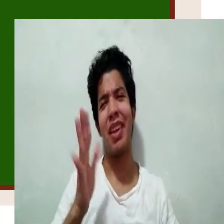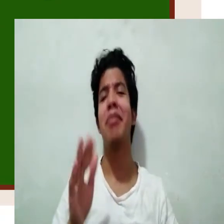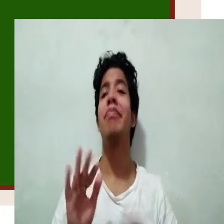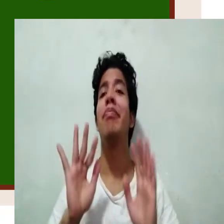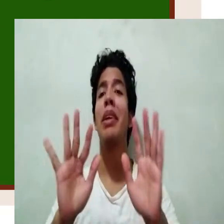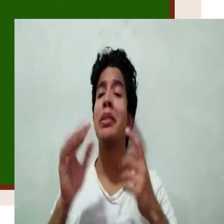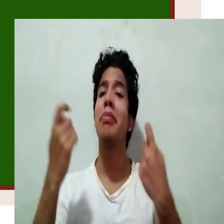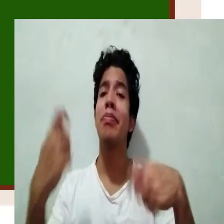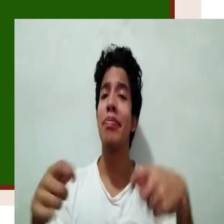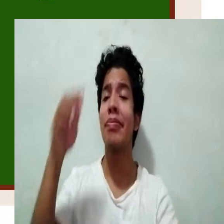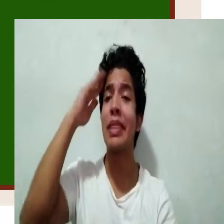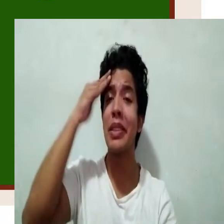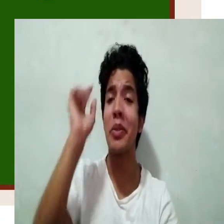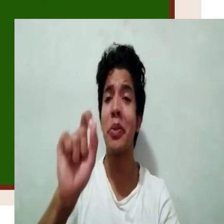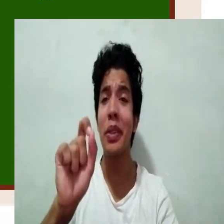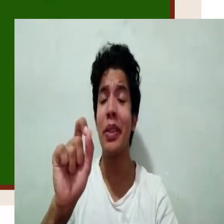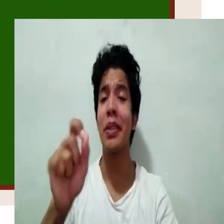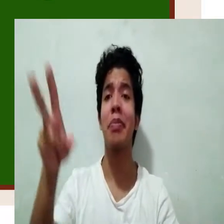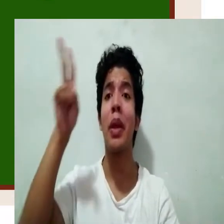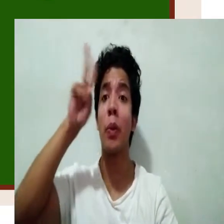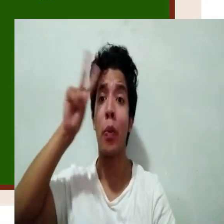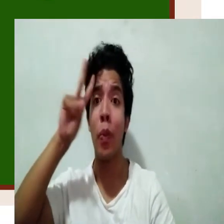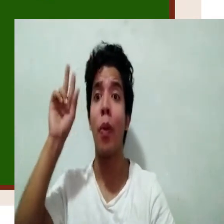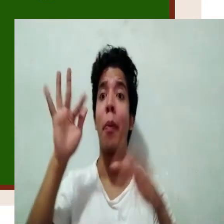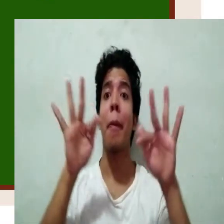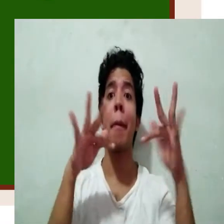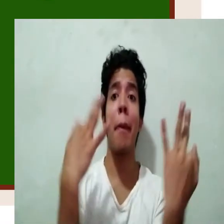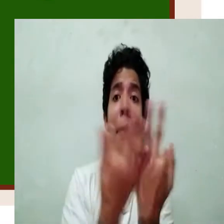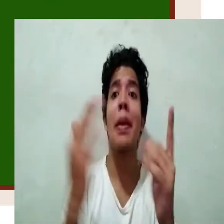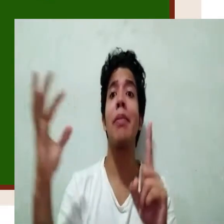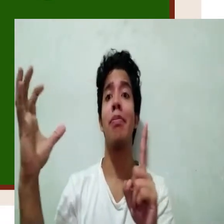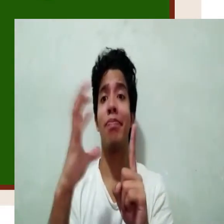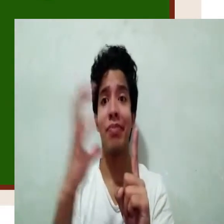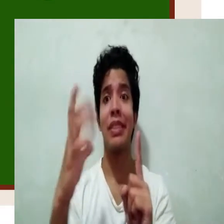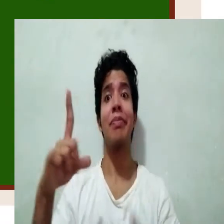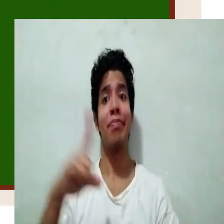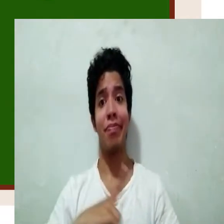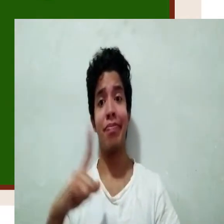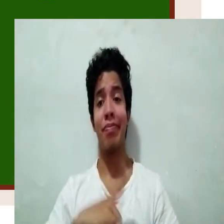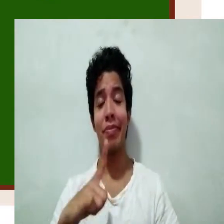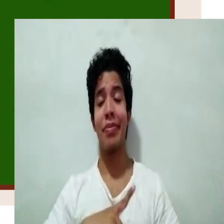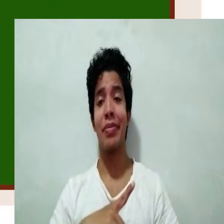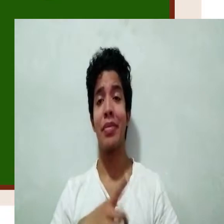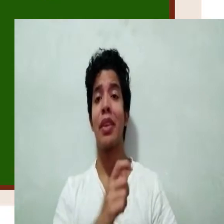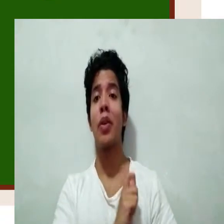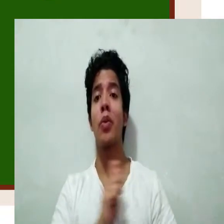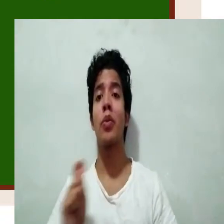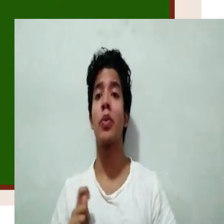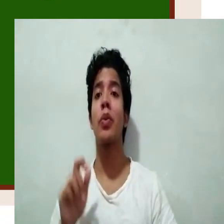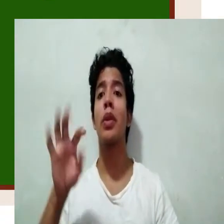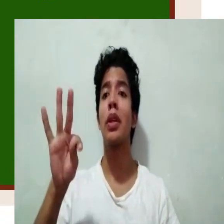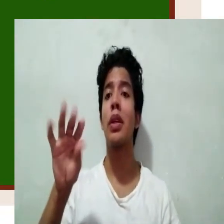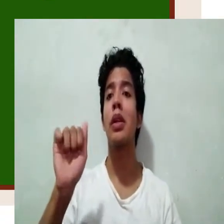e histórico atuam na definição desses dois conceitos e produzem as consequências que vemos hoje.